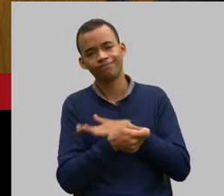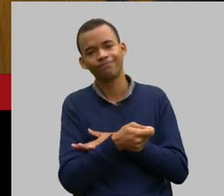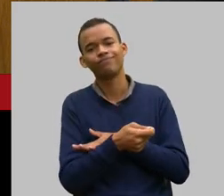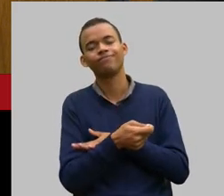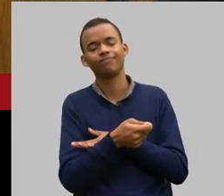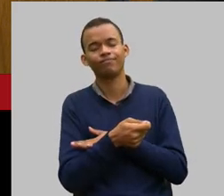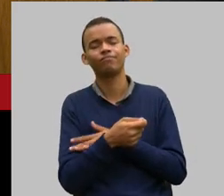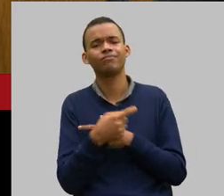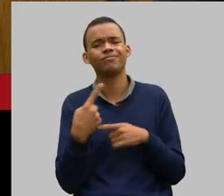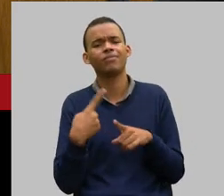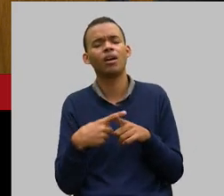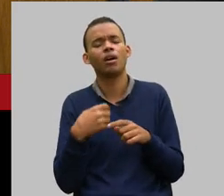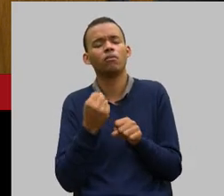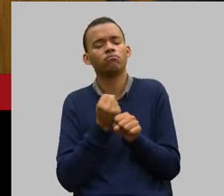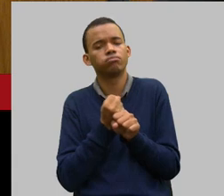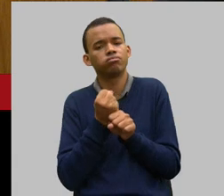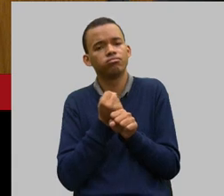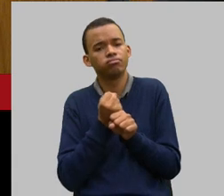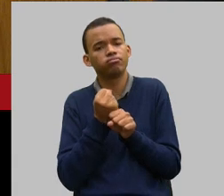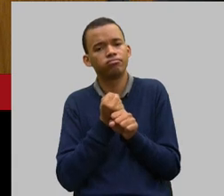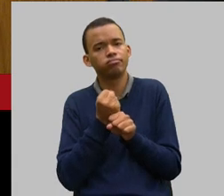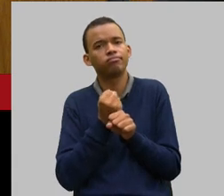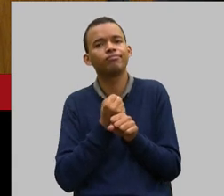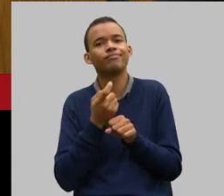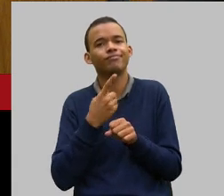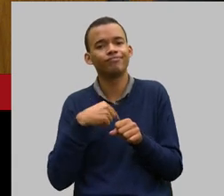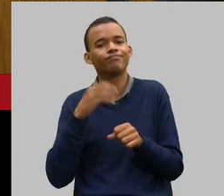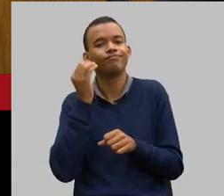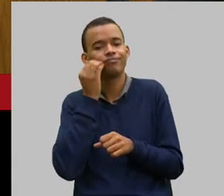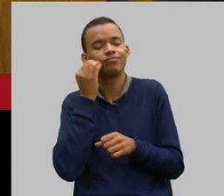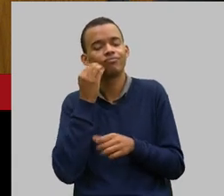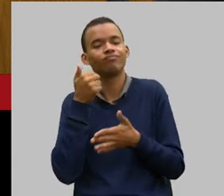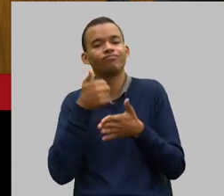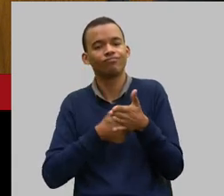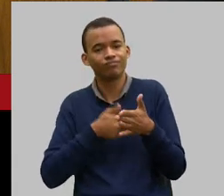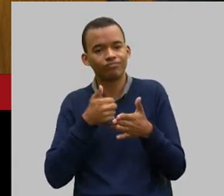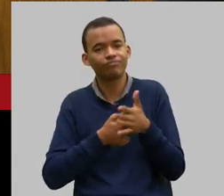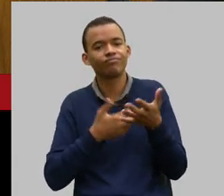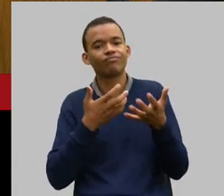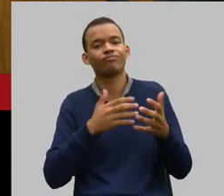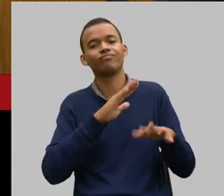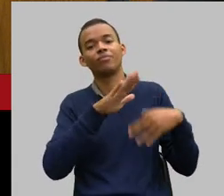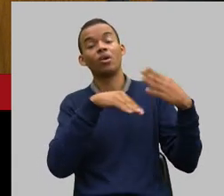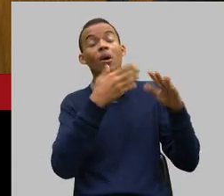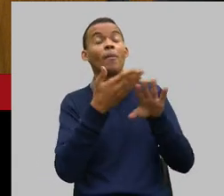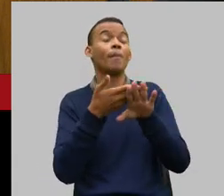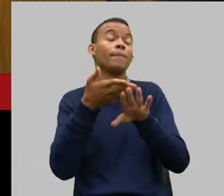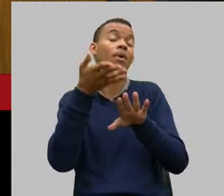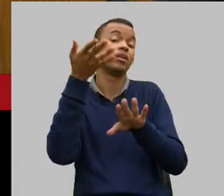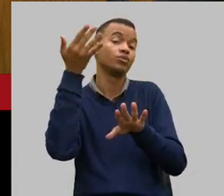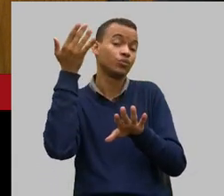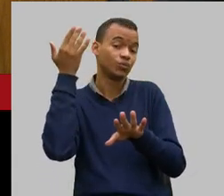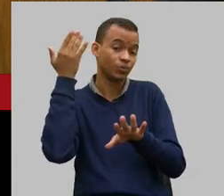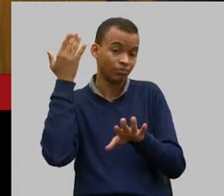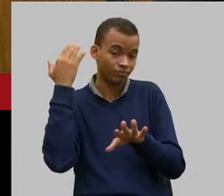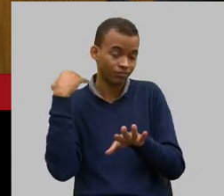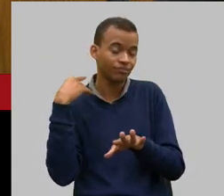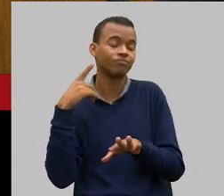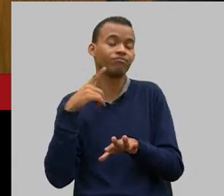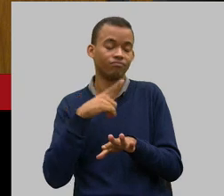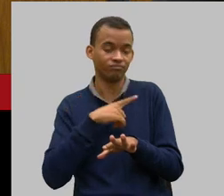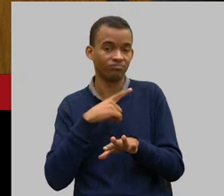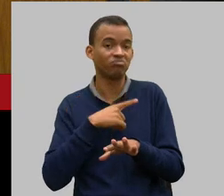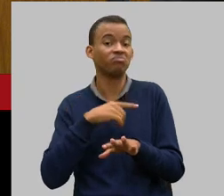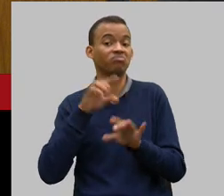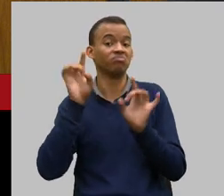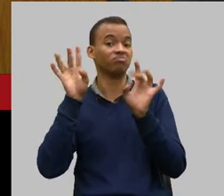está em busca de desenvolvimento está em busca de crescimento Já foi uma região de grande relevância principalmente na cana de açúcar